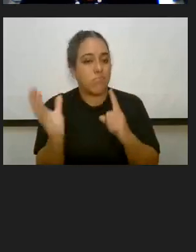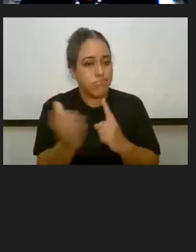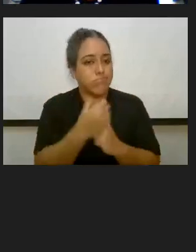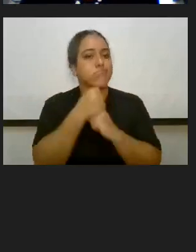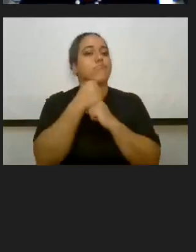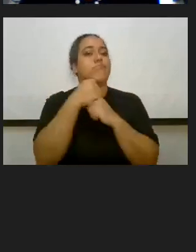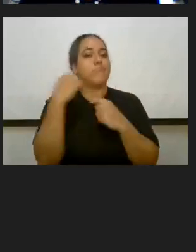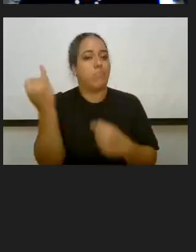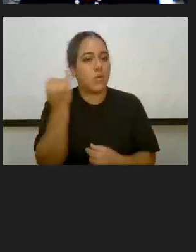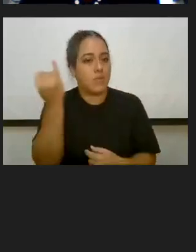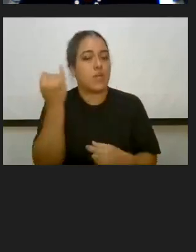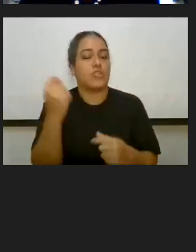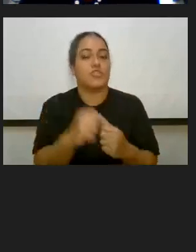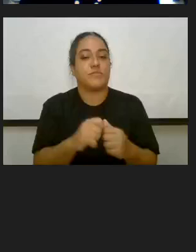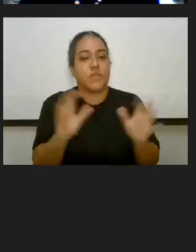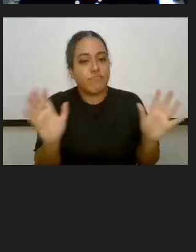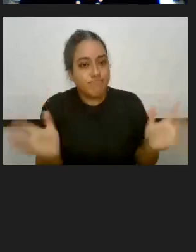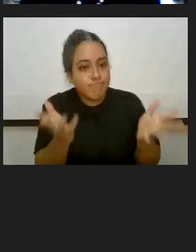física,